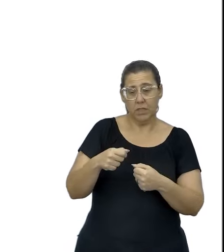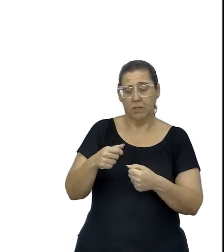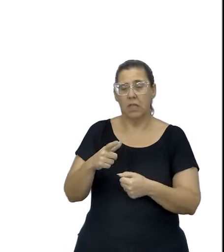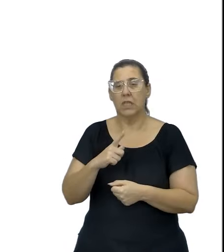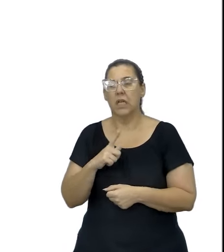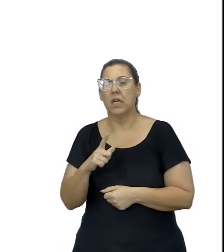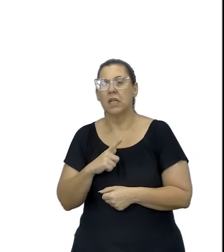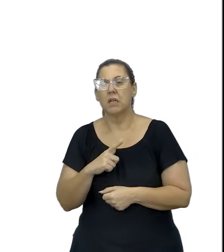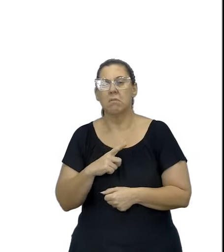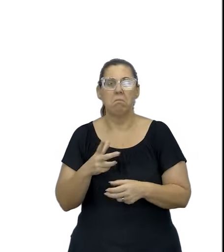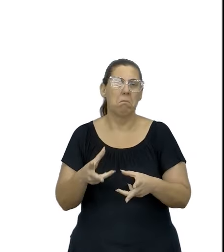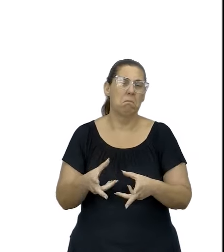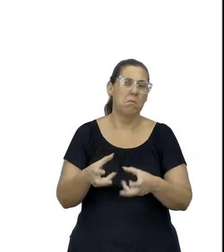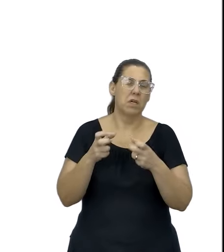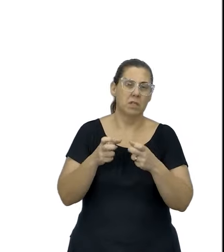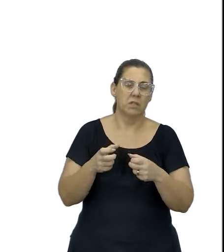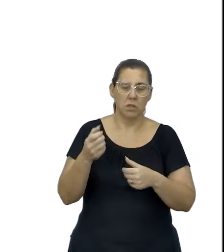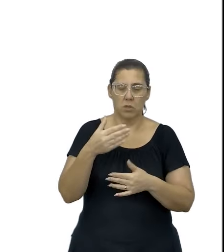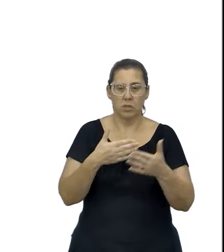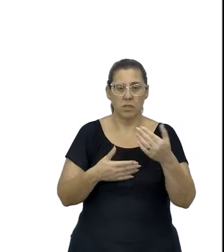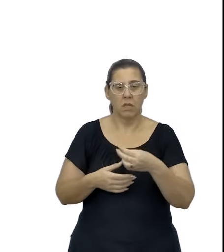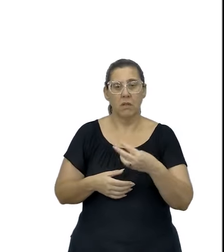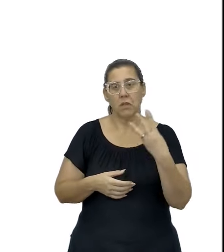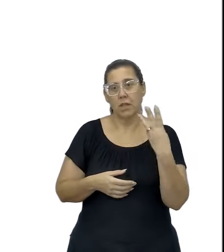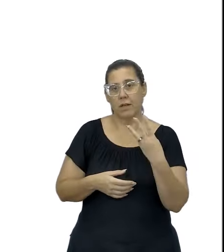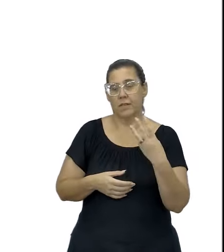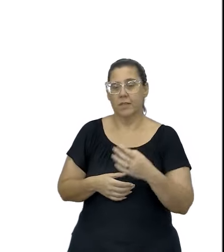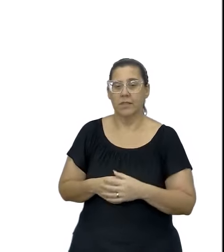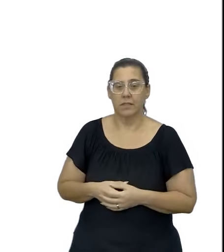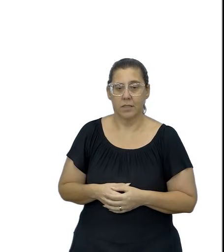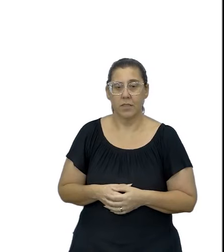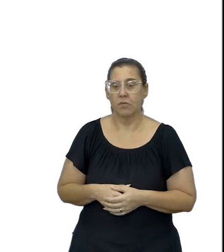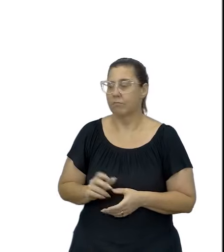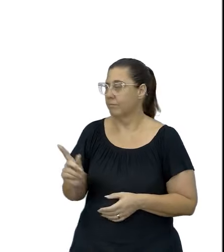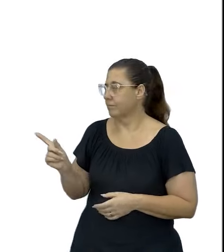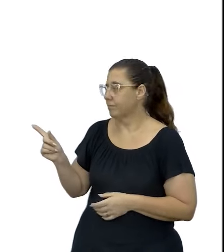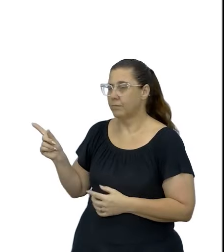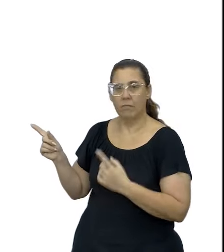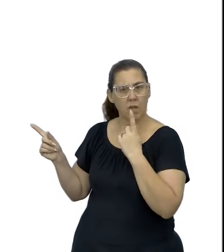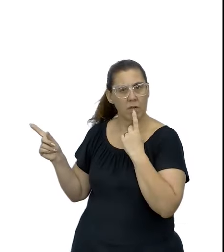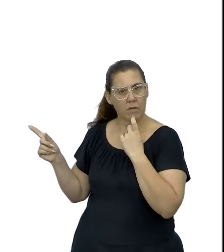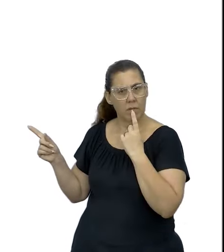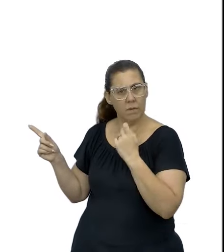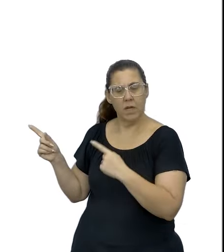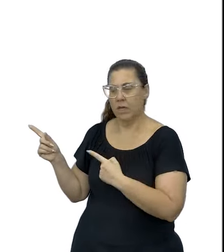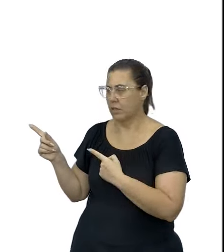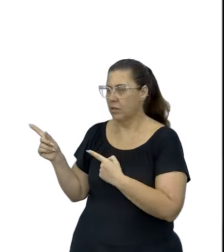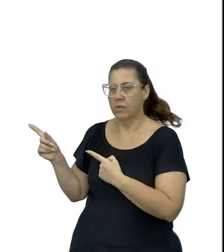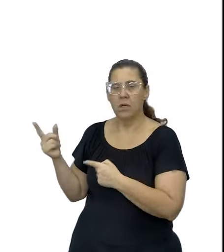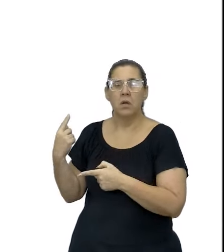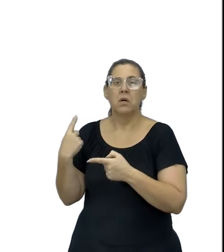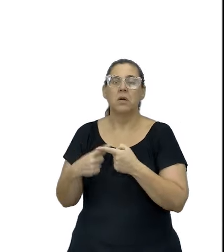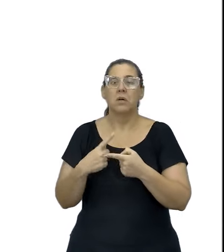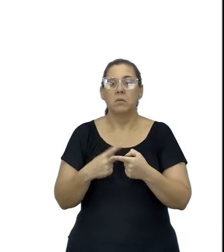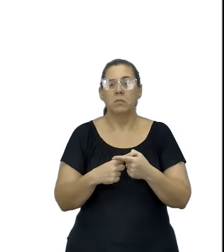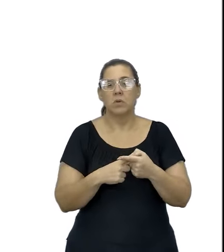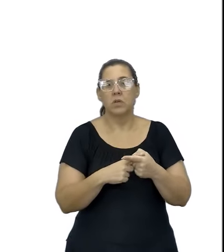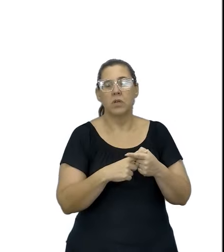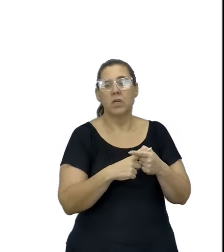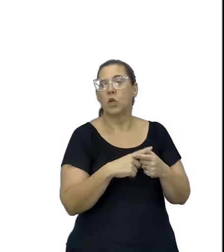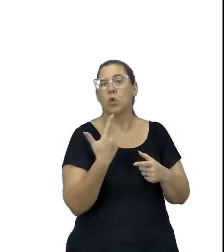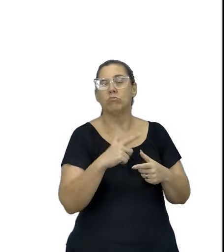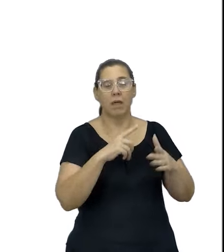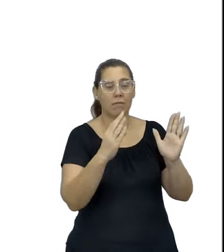notado que o slide traz uma terceira habilidade que ela está registrada em vermelho. E ela está assim destacada porque ela não consta na matriz